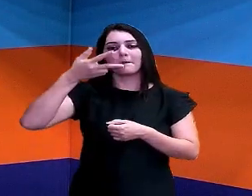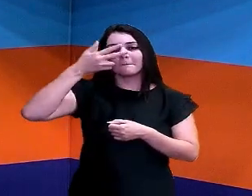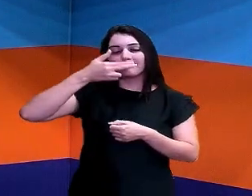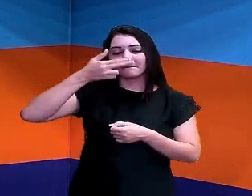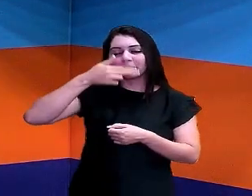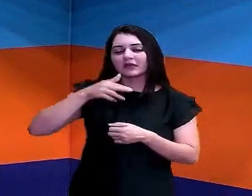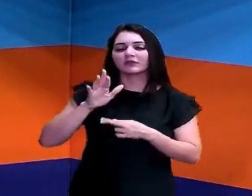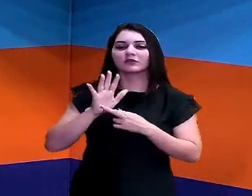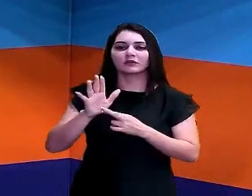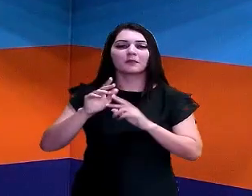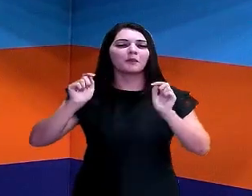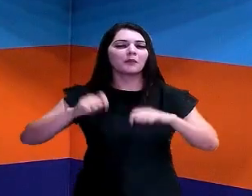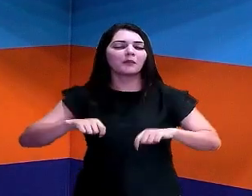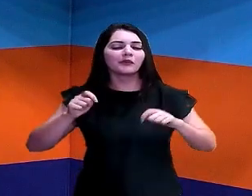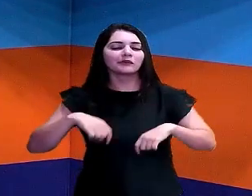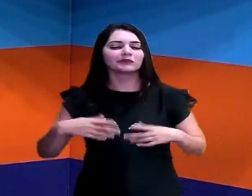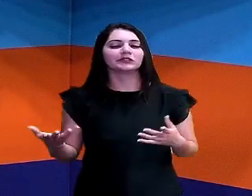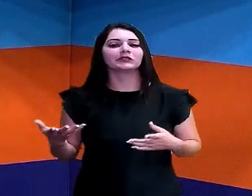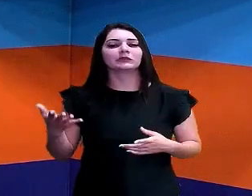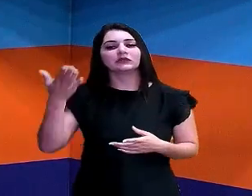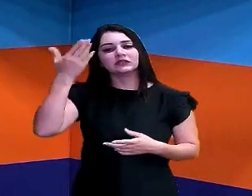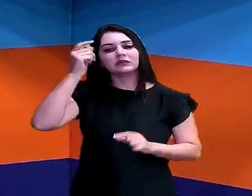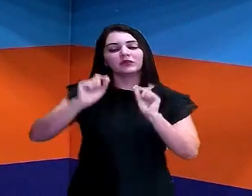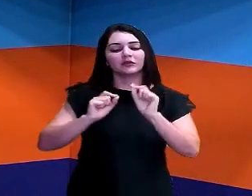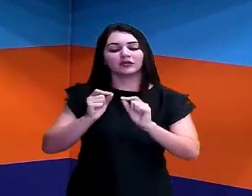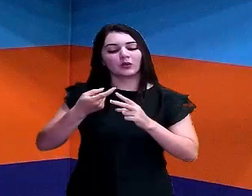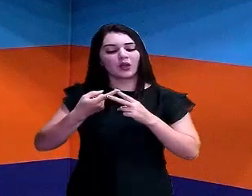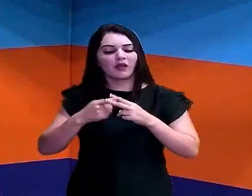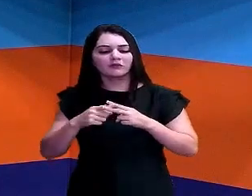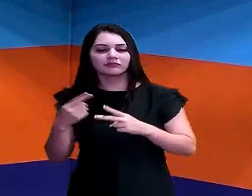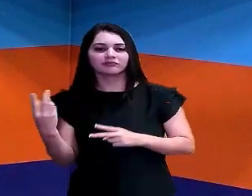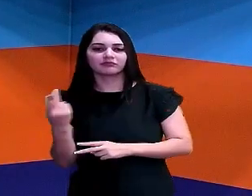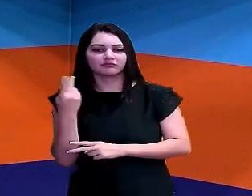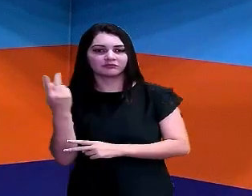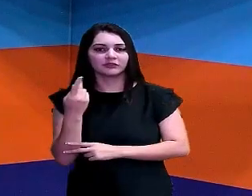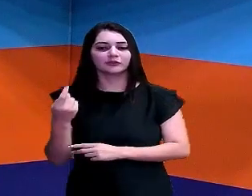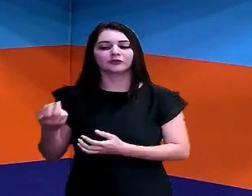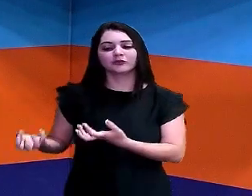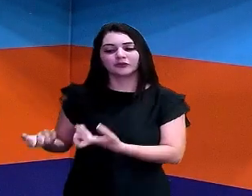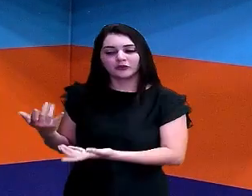representação. Podemos concluir que o reajuste no valor do fogão foi de aproximadamente